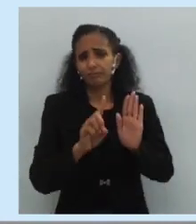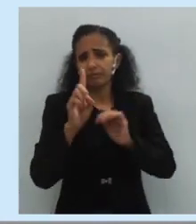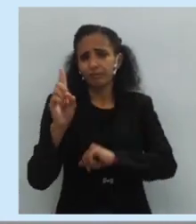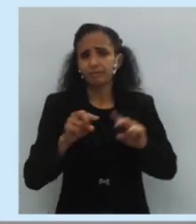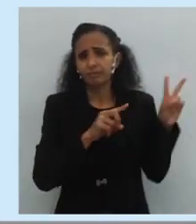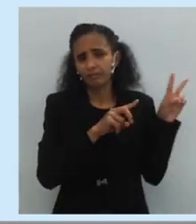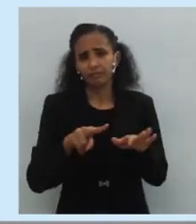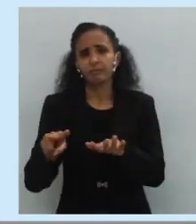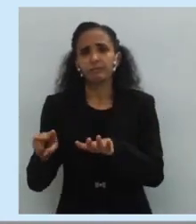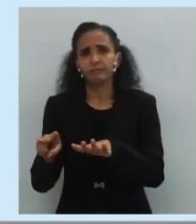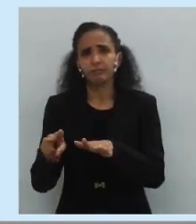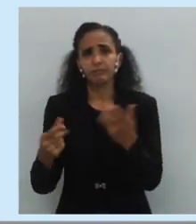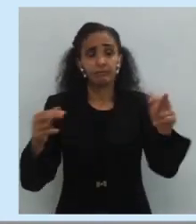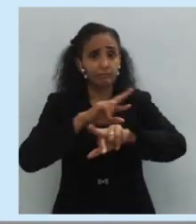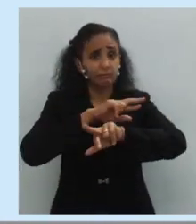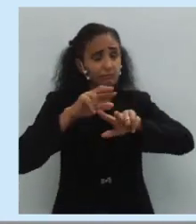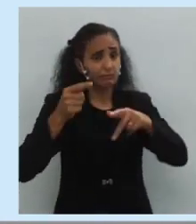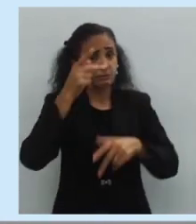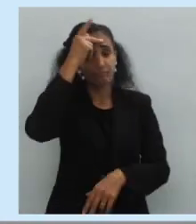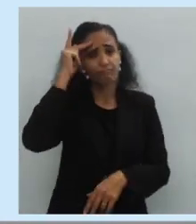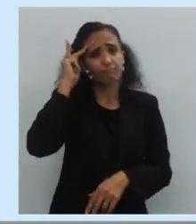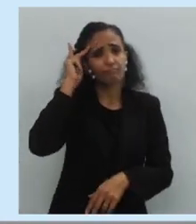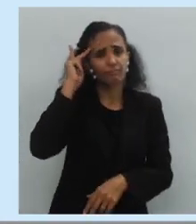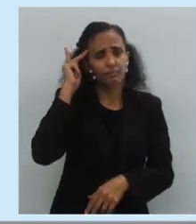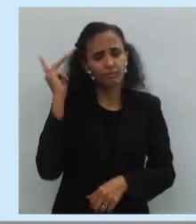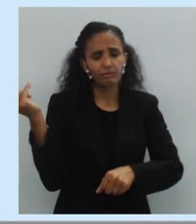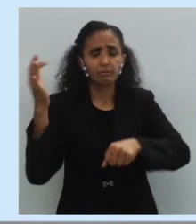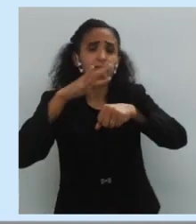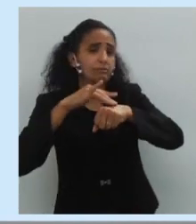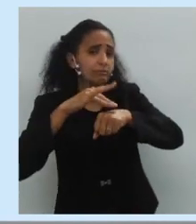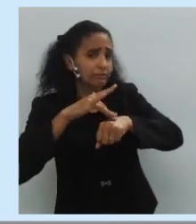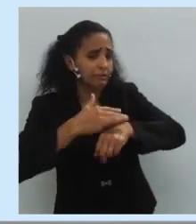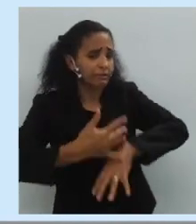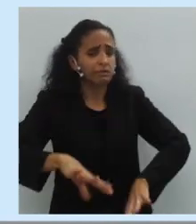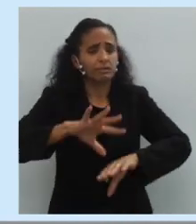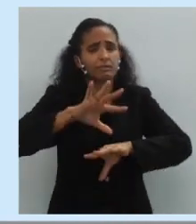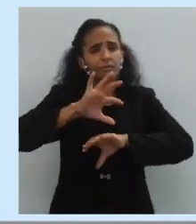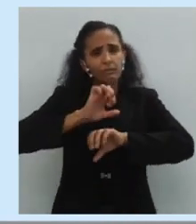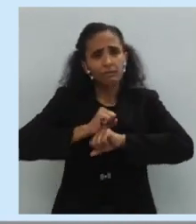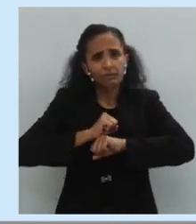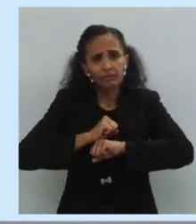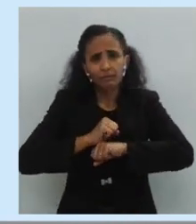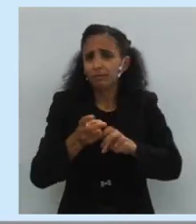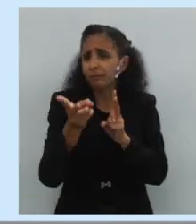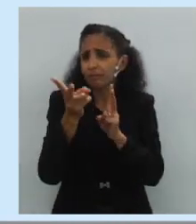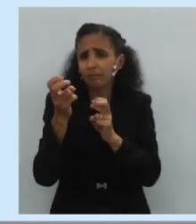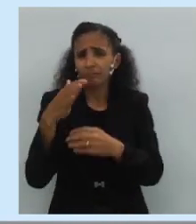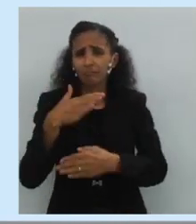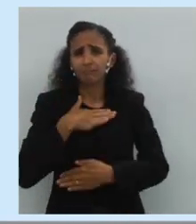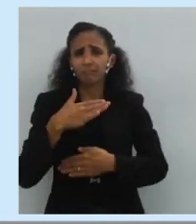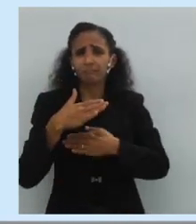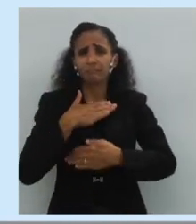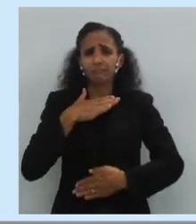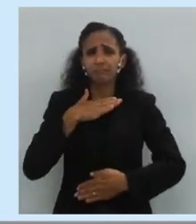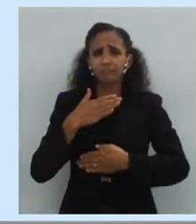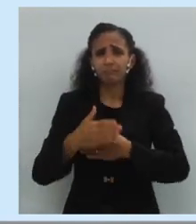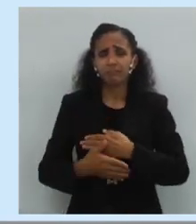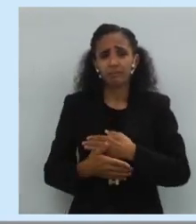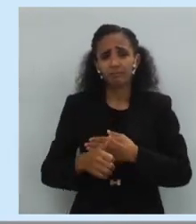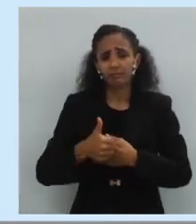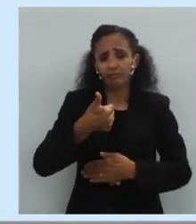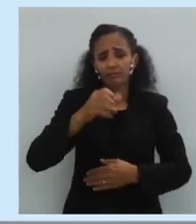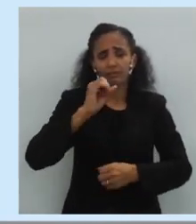dias a várias semanas, né? Então, muitas pessoas infectadas permanecem bem